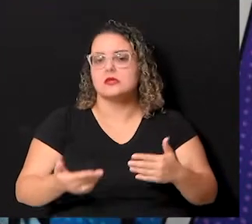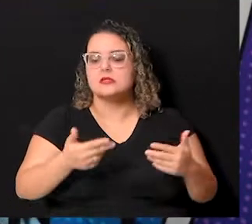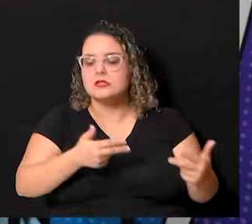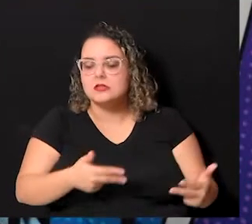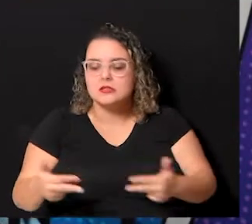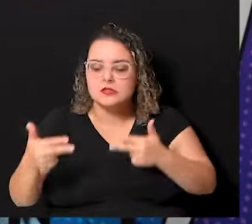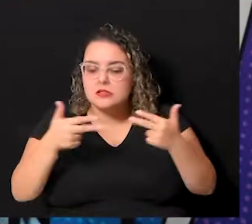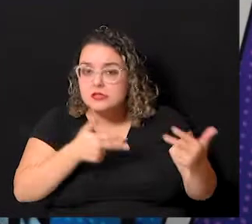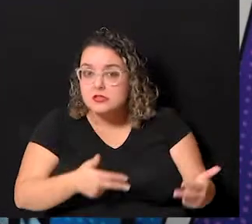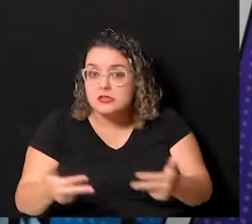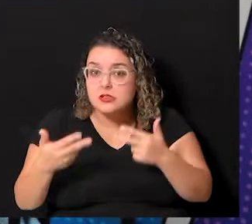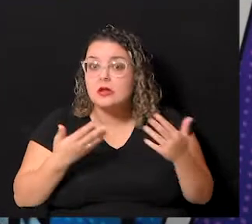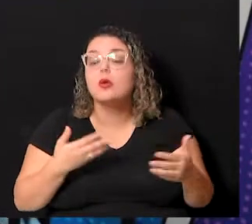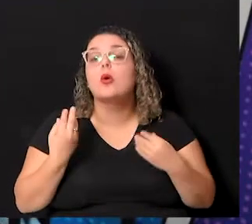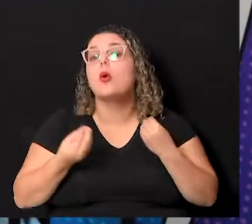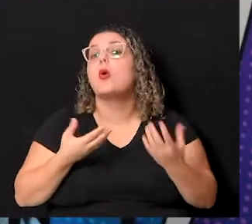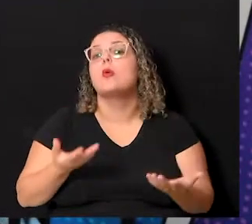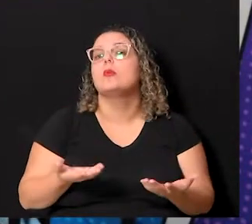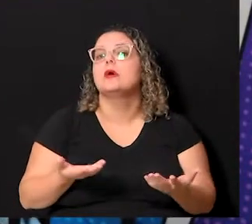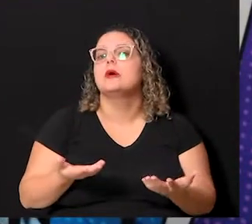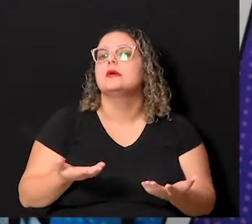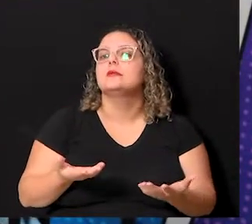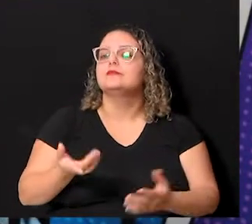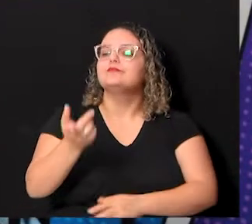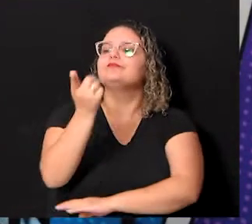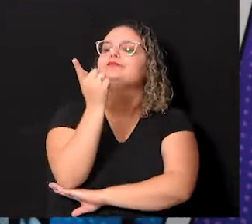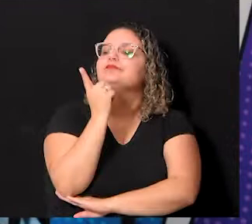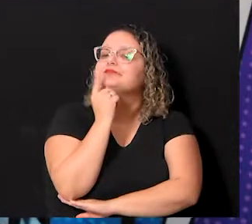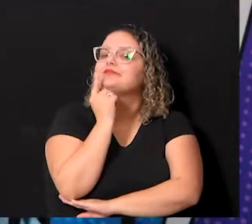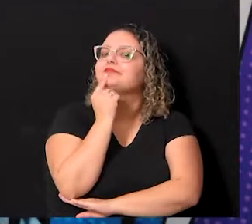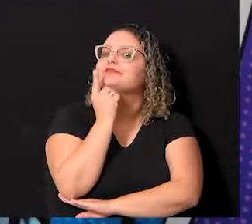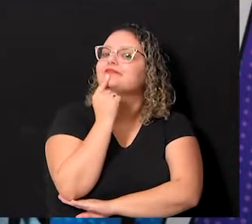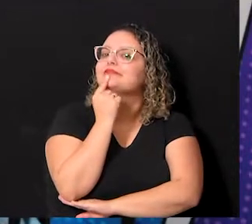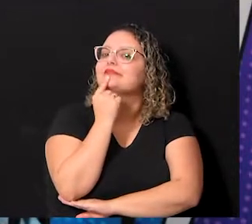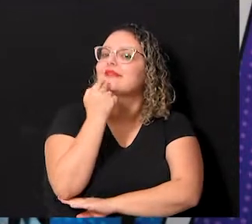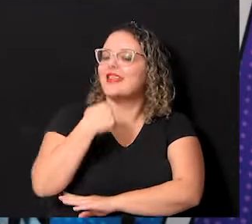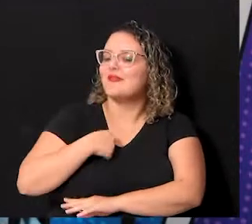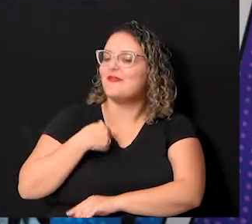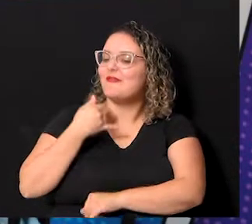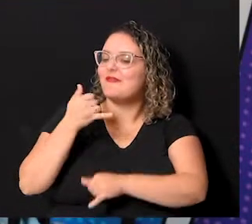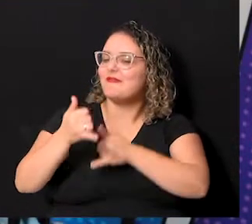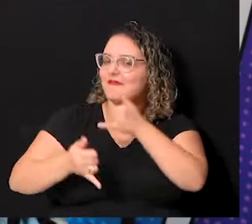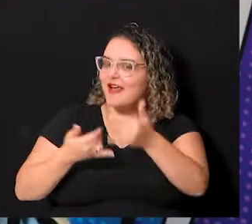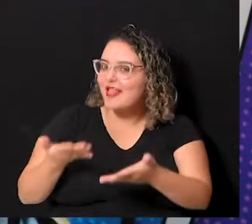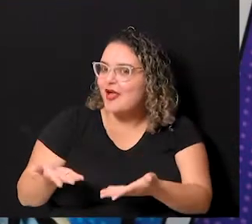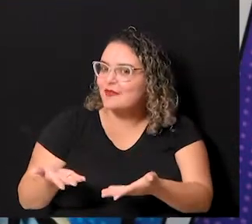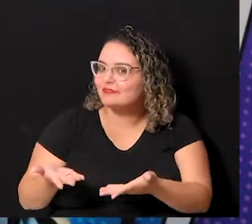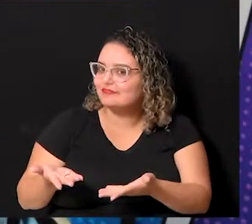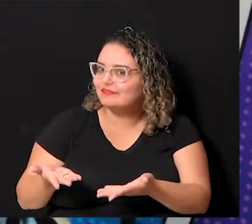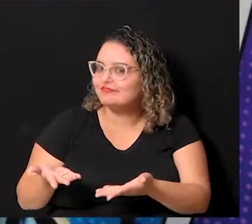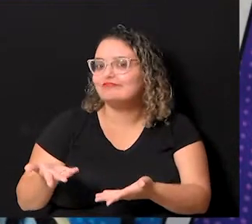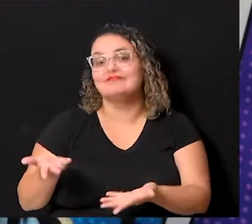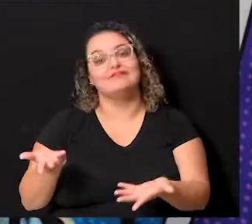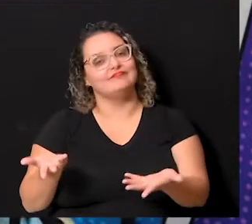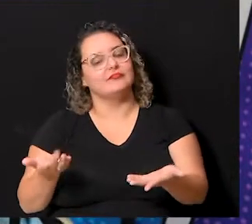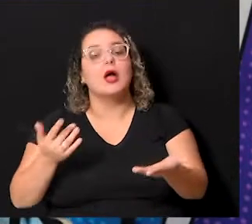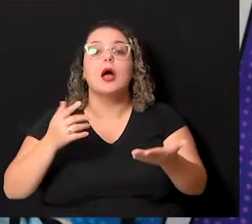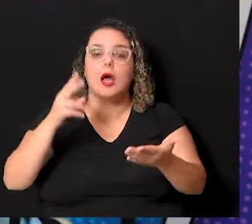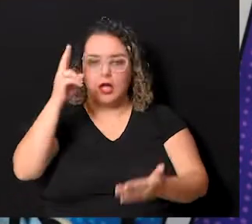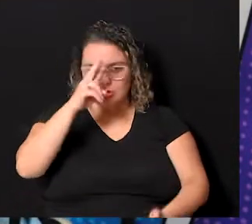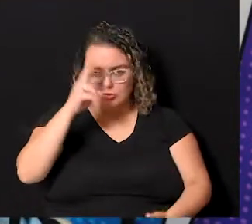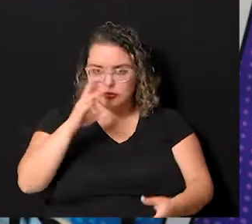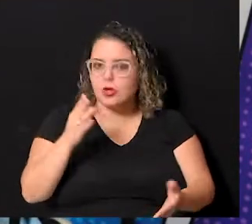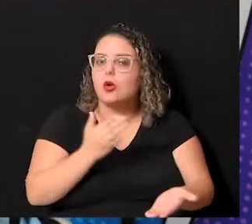uma sequência, como é que funciona? Será que eu vou contar spoilers para você? Não, a história